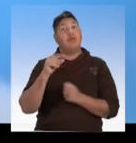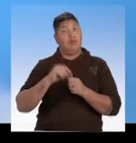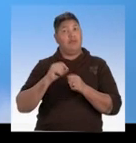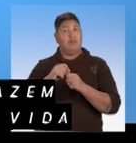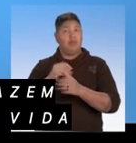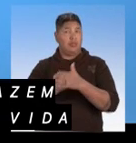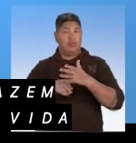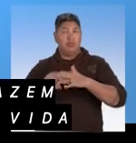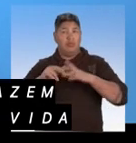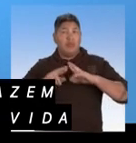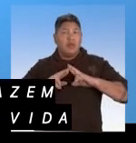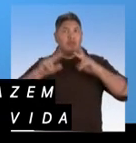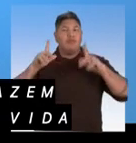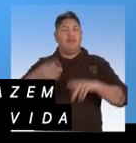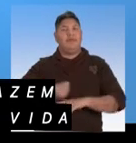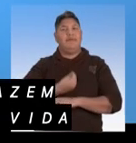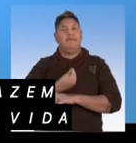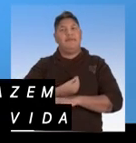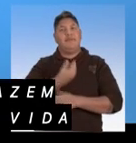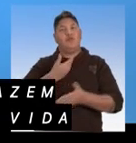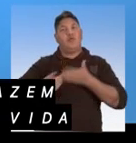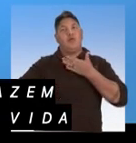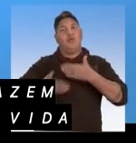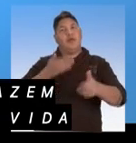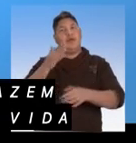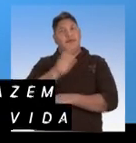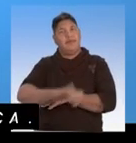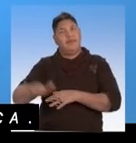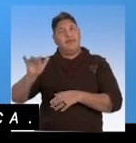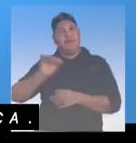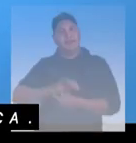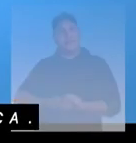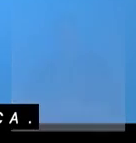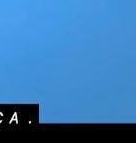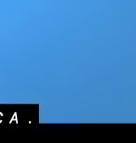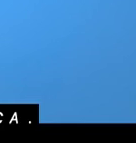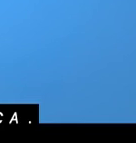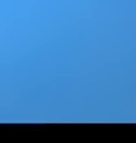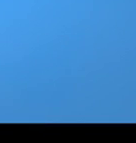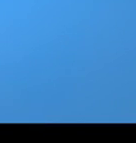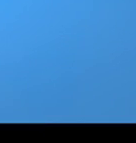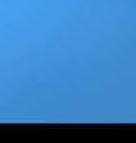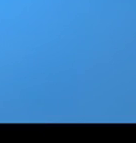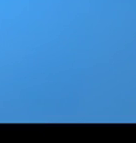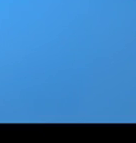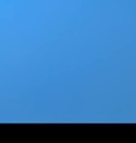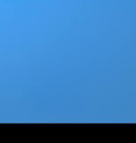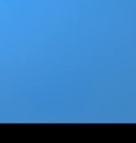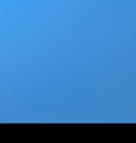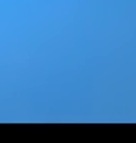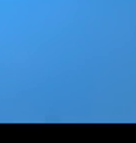As oportunidades fazem toda a diferença na vida de qualquer criança.